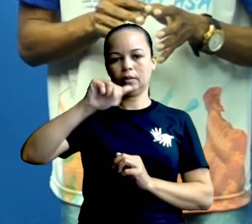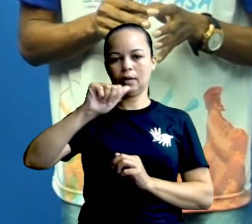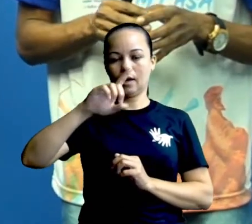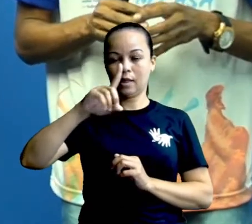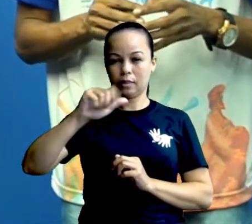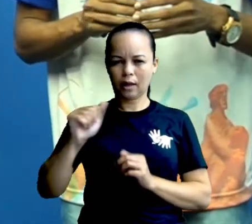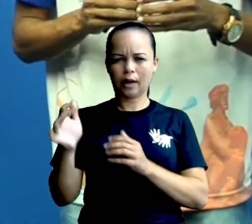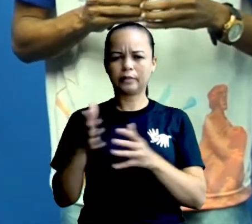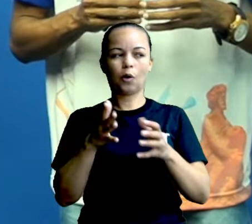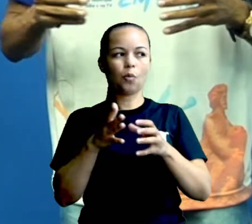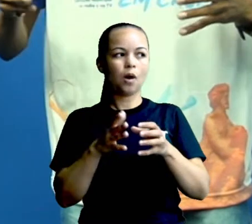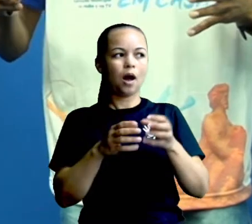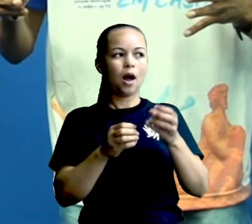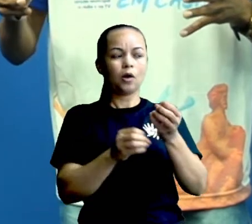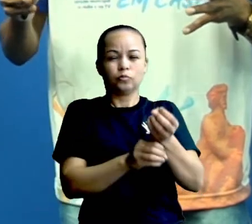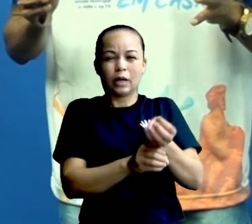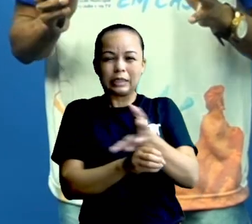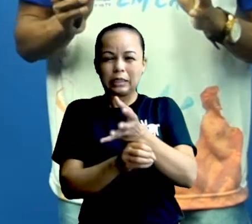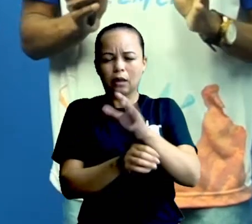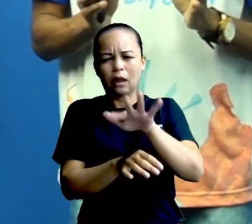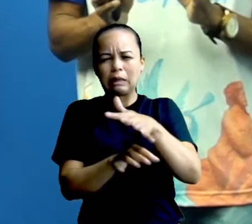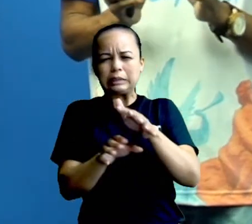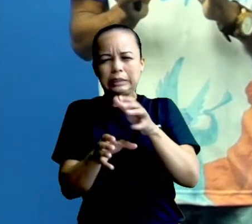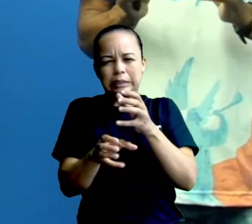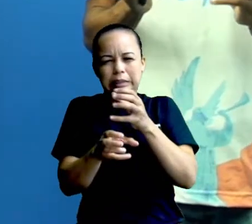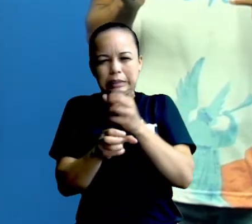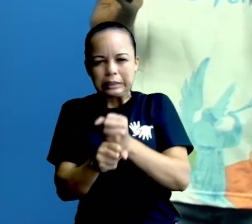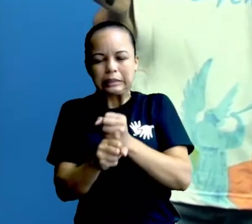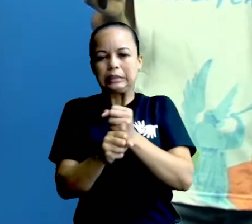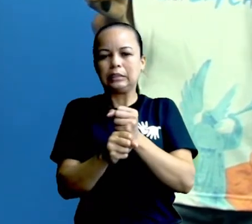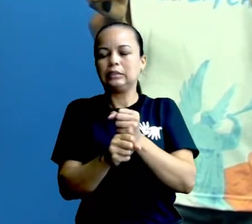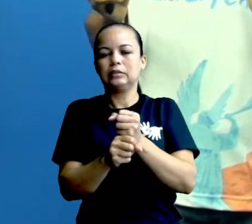luz passa, mas não passa totalmente. Ela fica um